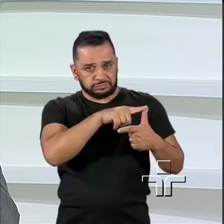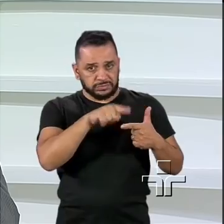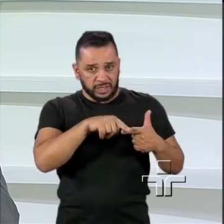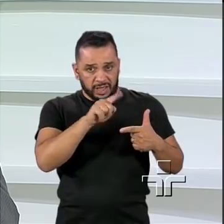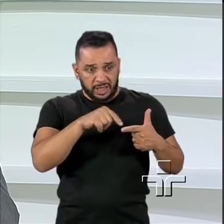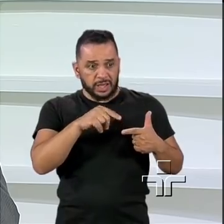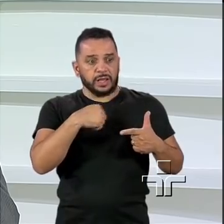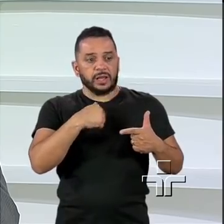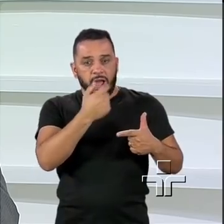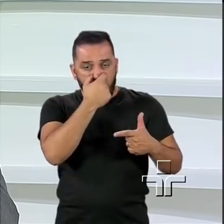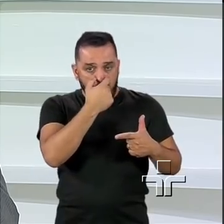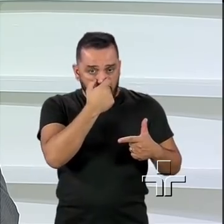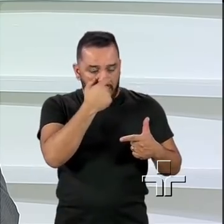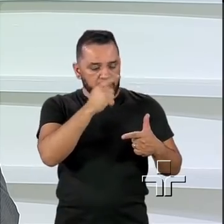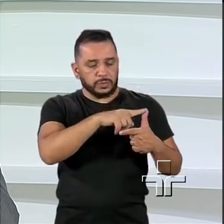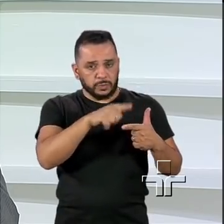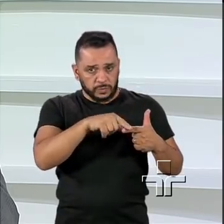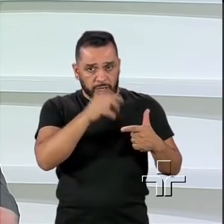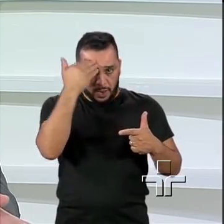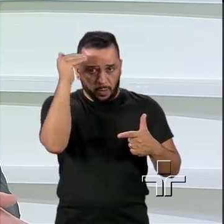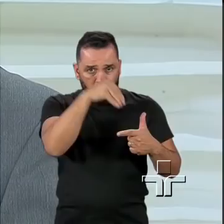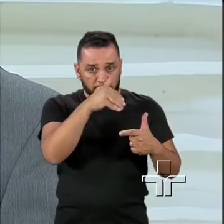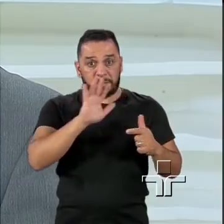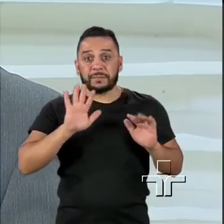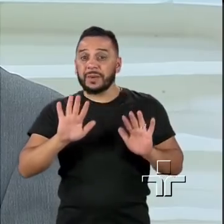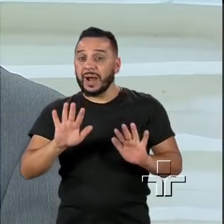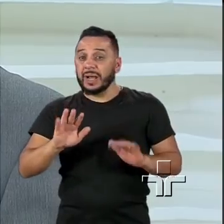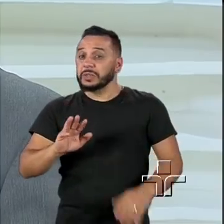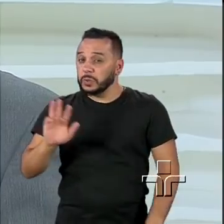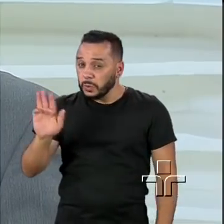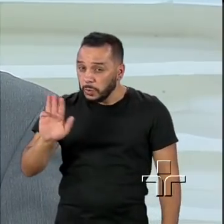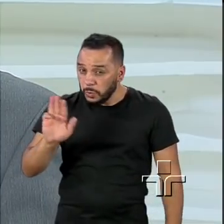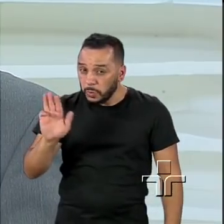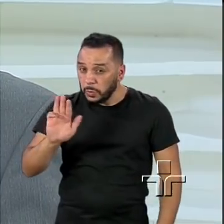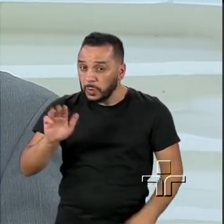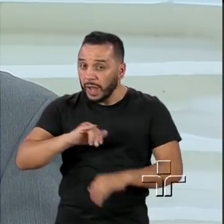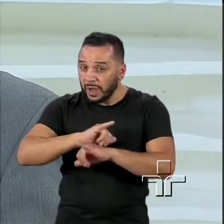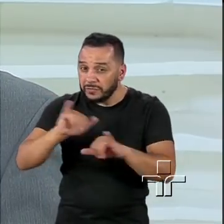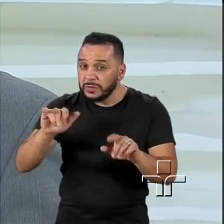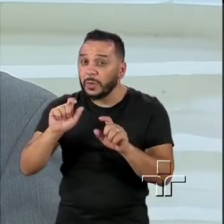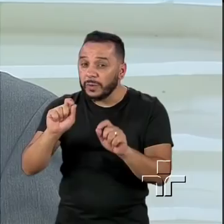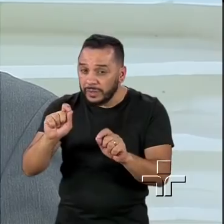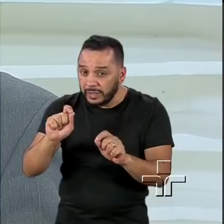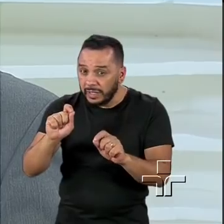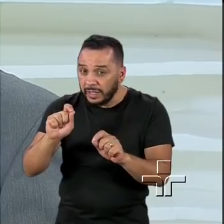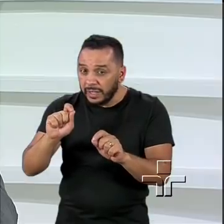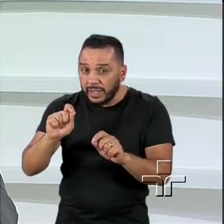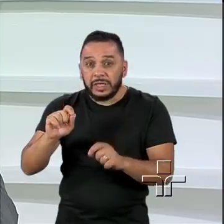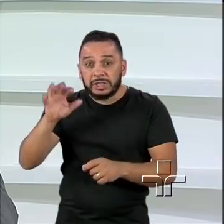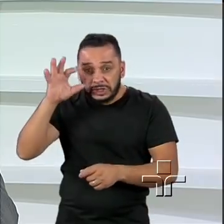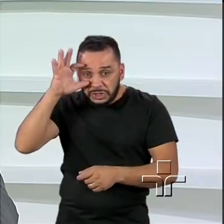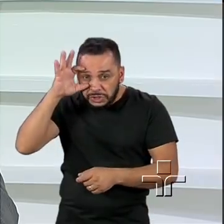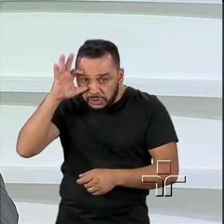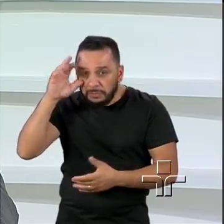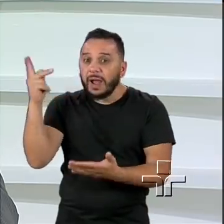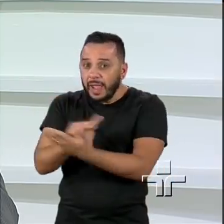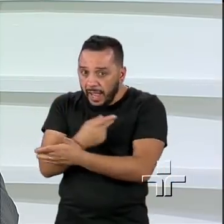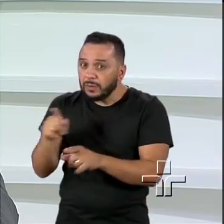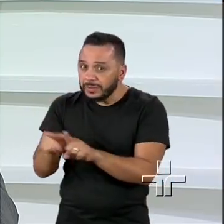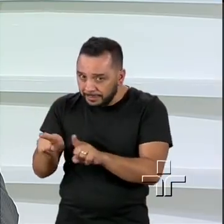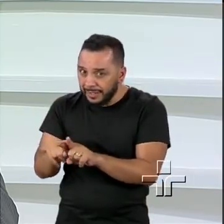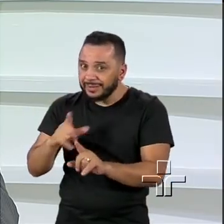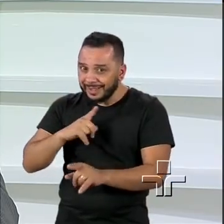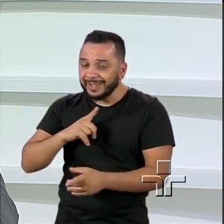nas exonerações, sem contrapartida, e que isso acabou... Mas isso é motivo para impeachment? Não, estou perguntando para o senhor se o senhor acha